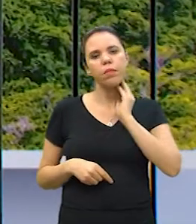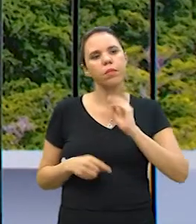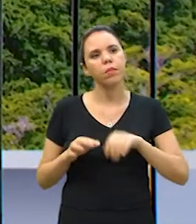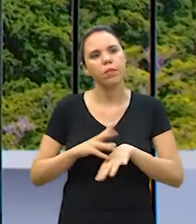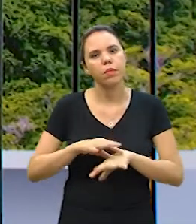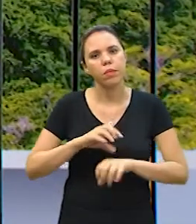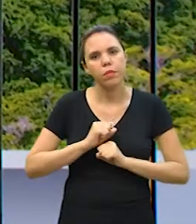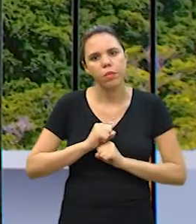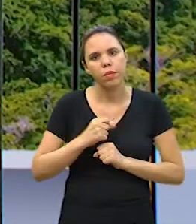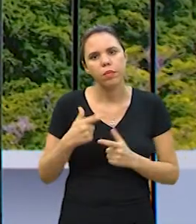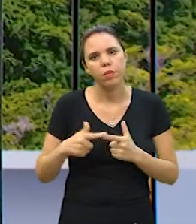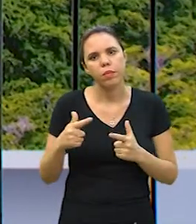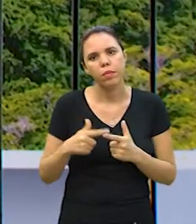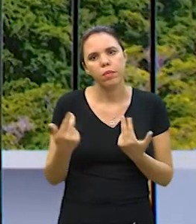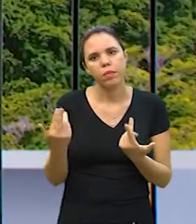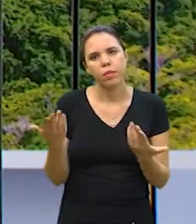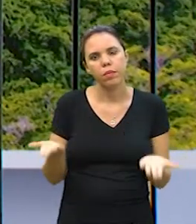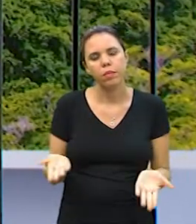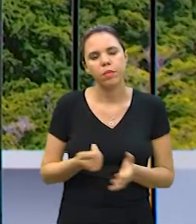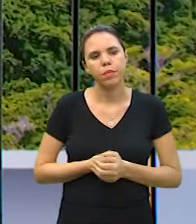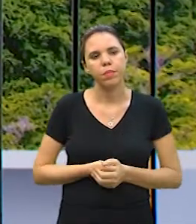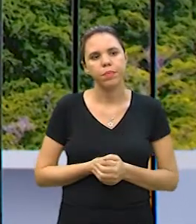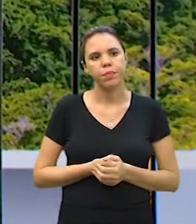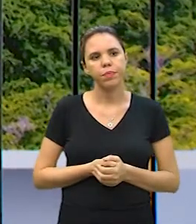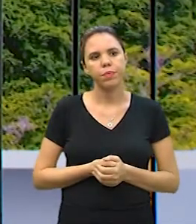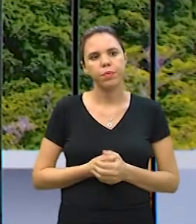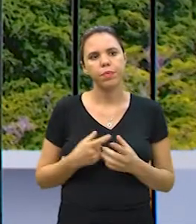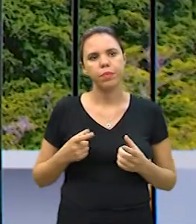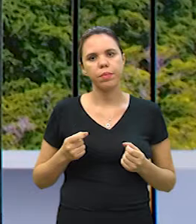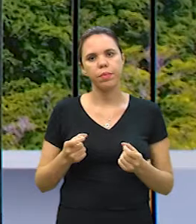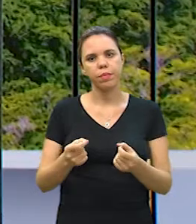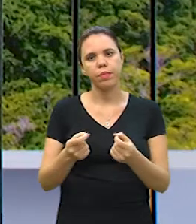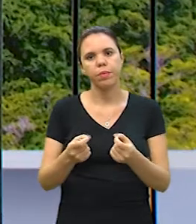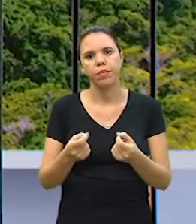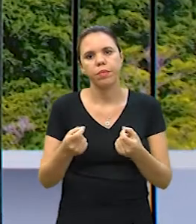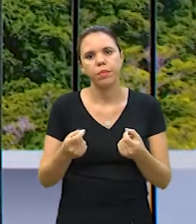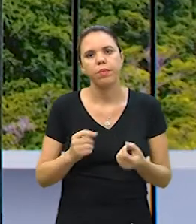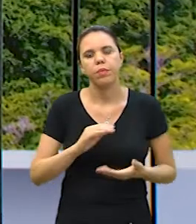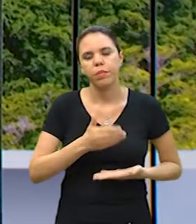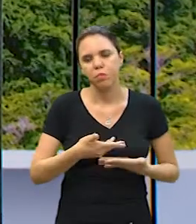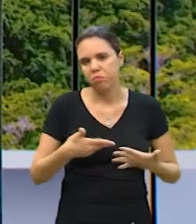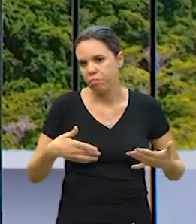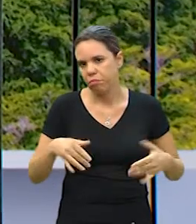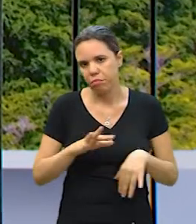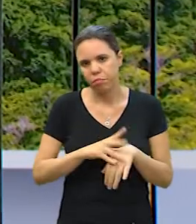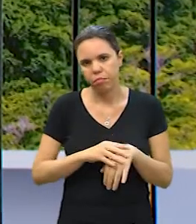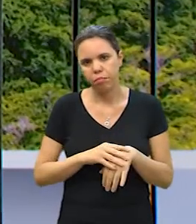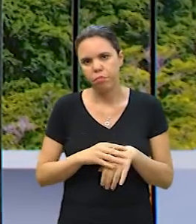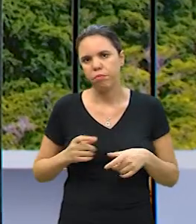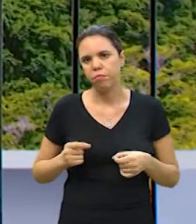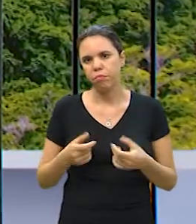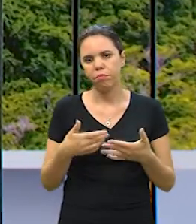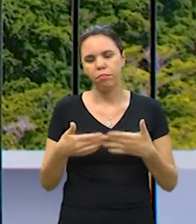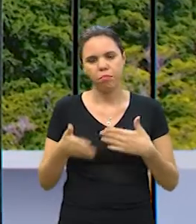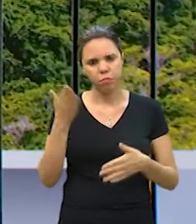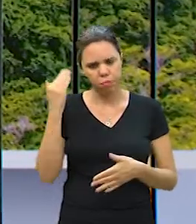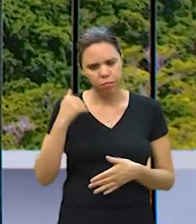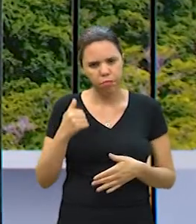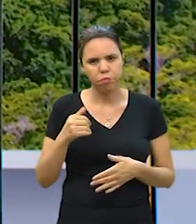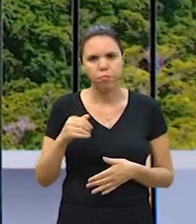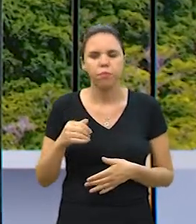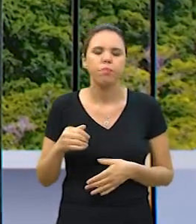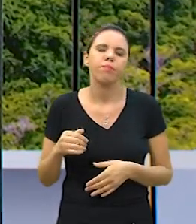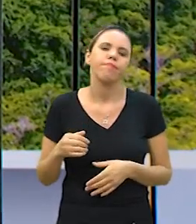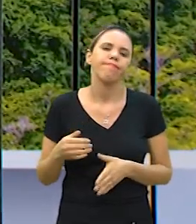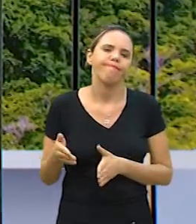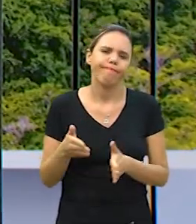um adoecimento num grau de complexidade como é o câncer de mama ou qualquer doença oncológica, sabe que o